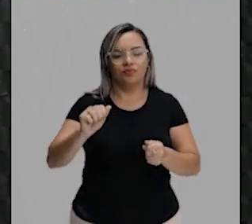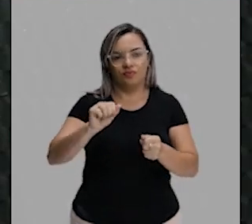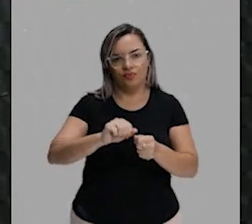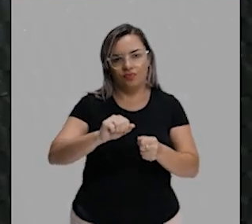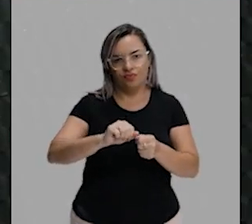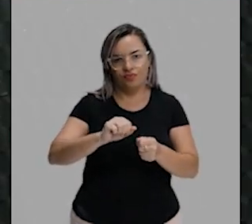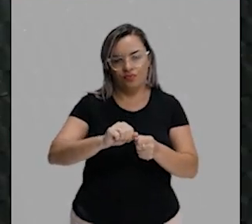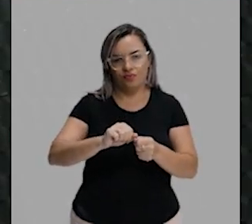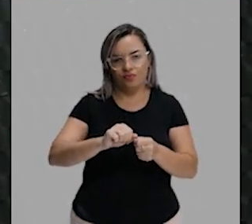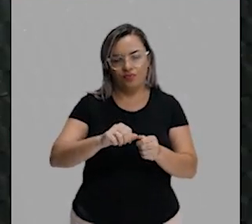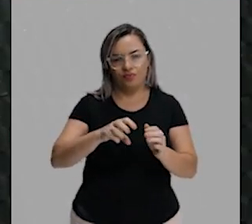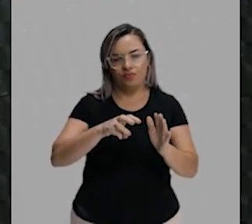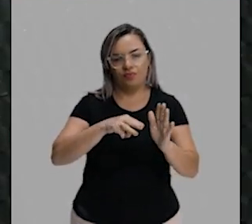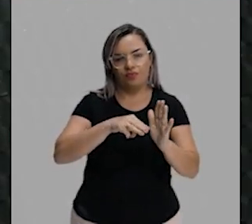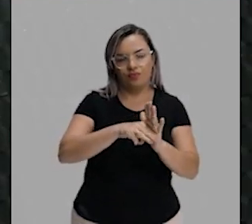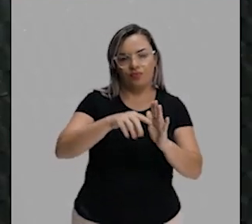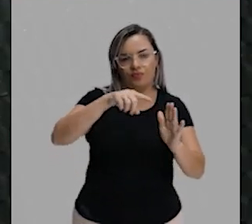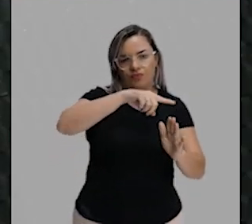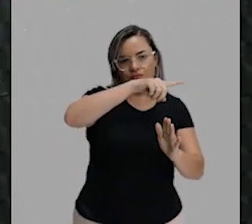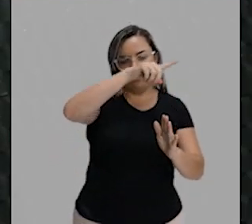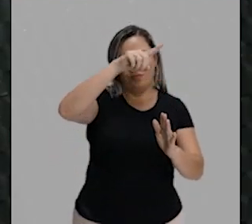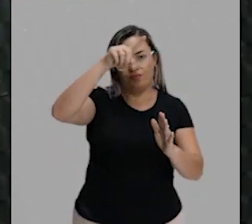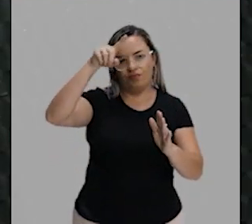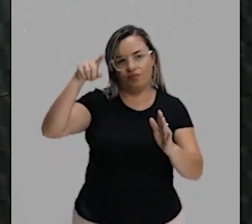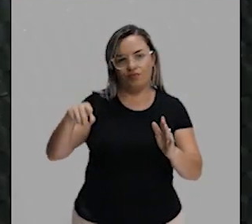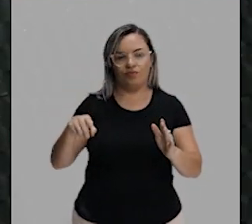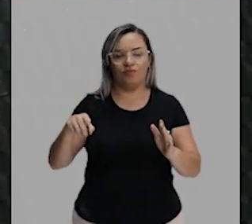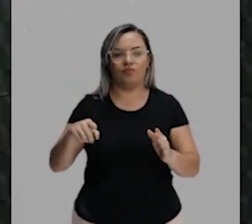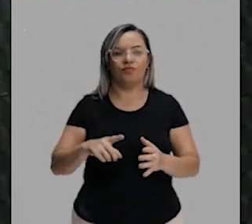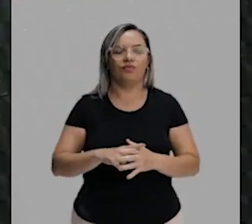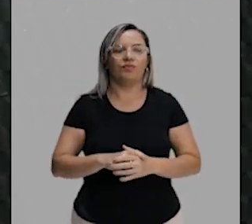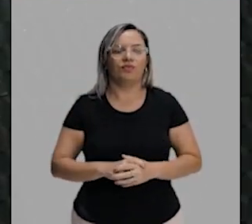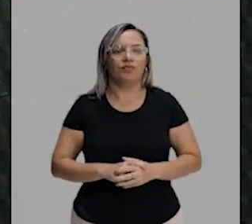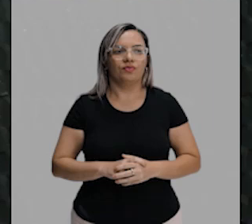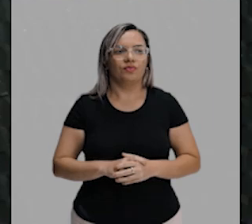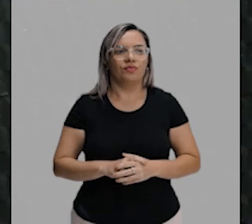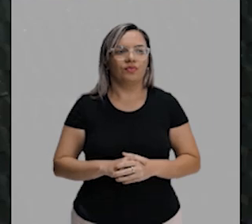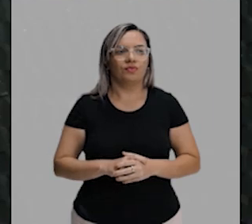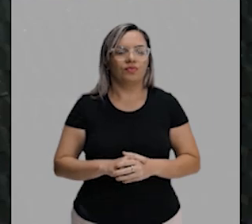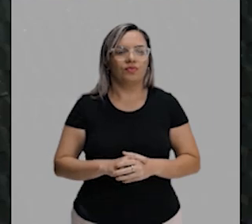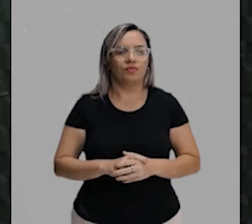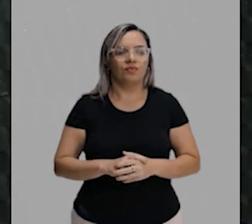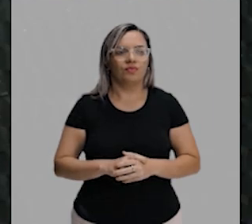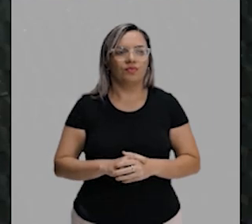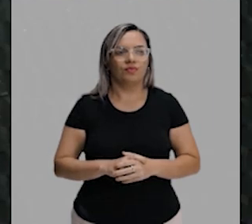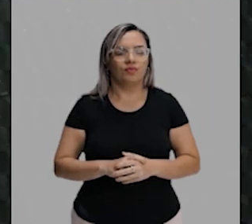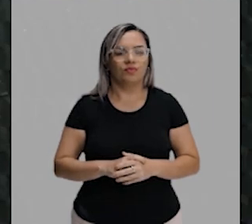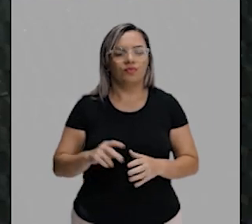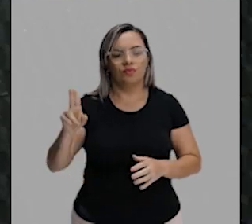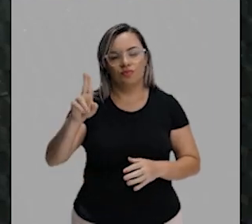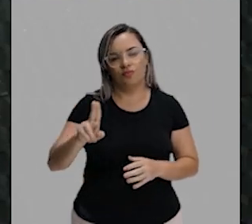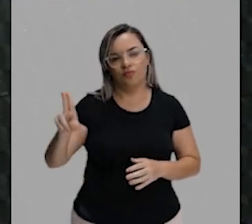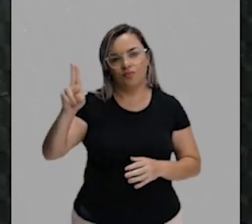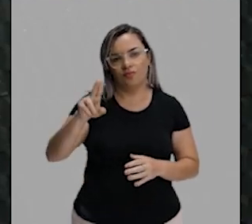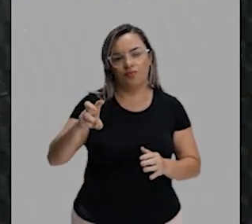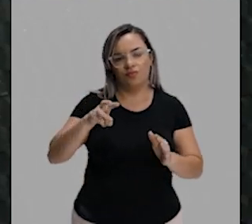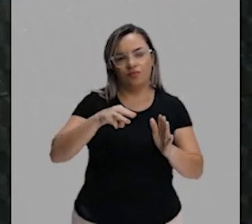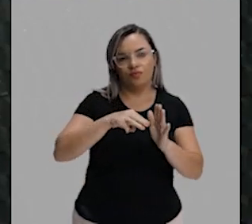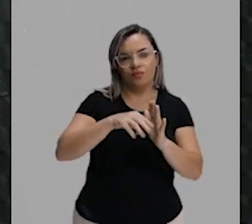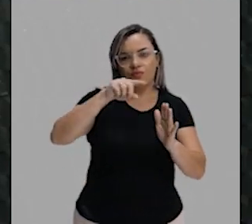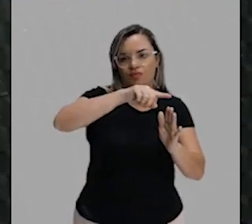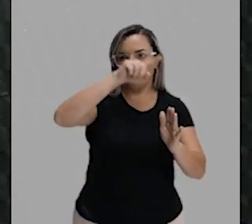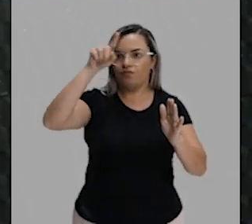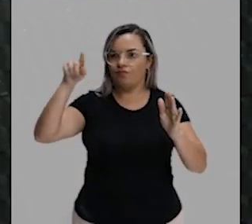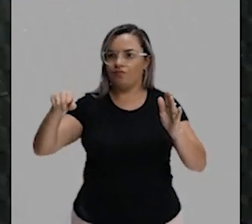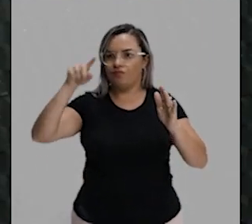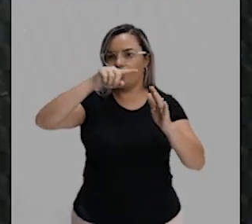do método do quadrado de Punnett, né? Ou então, a gente pode utilizar o método das setas. Eu vou